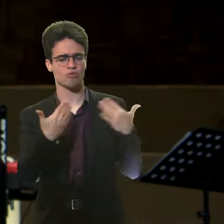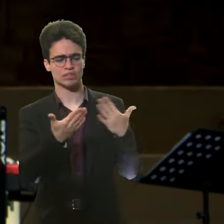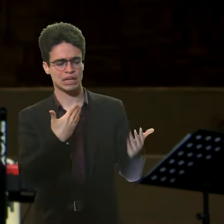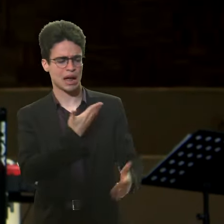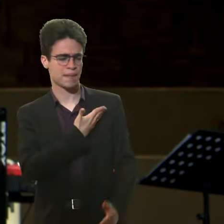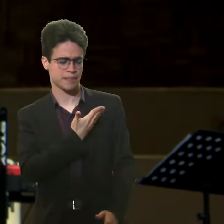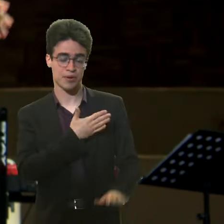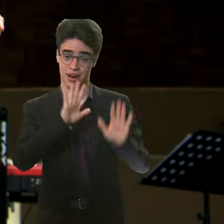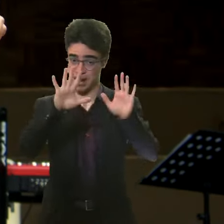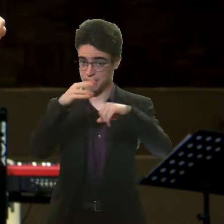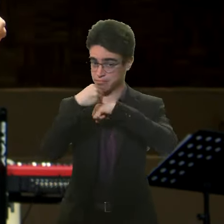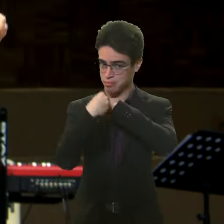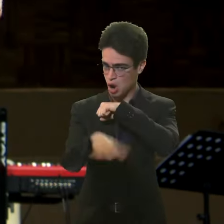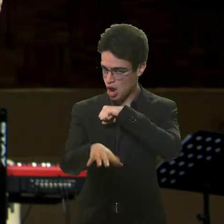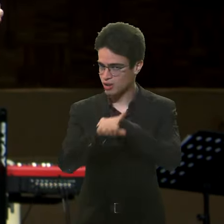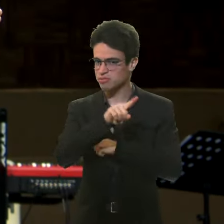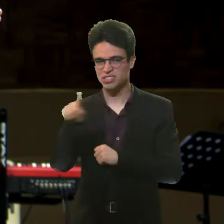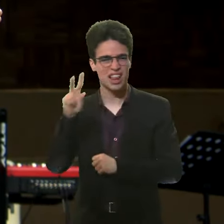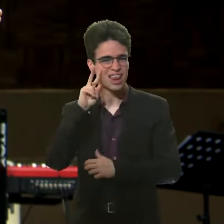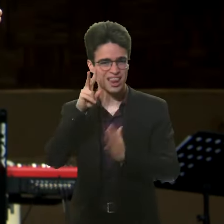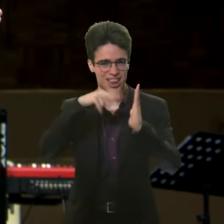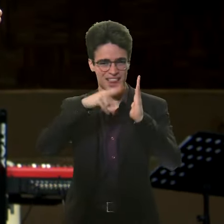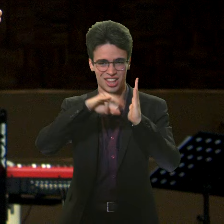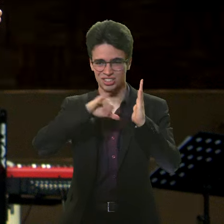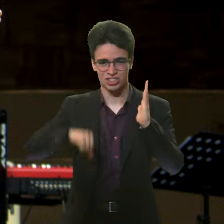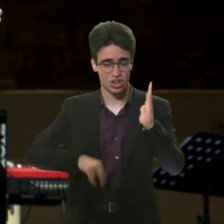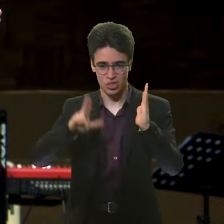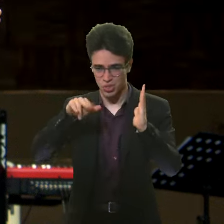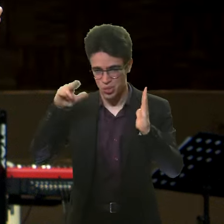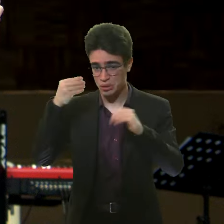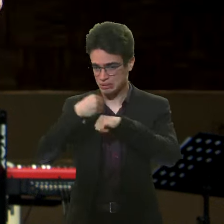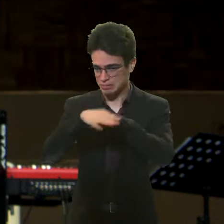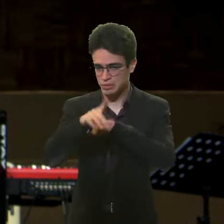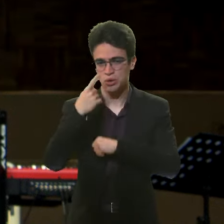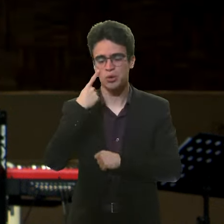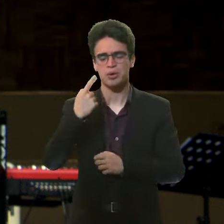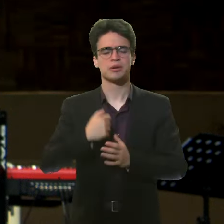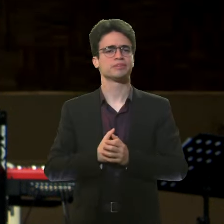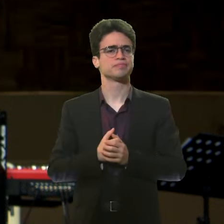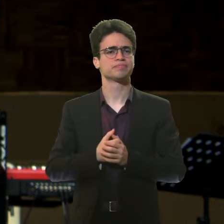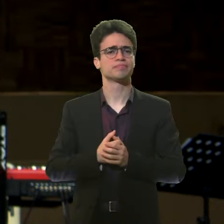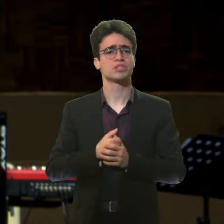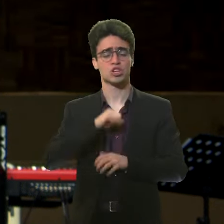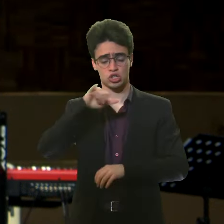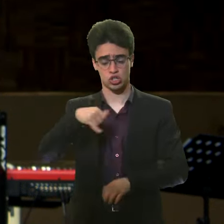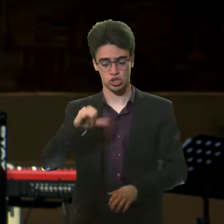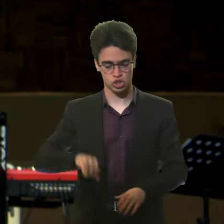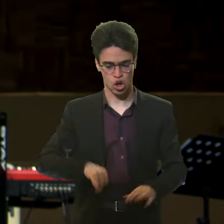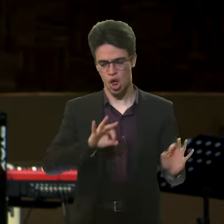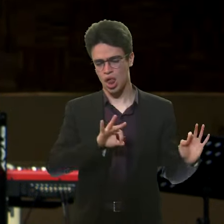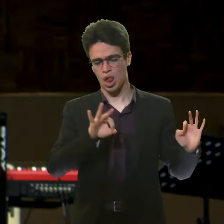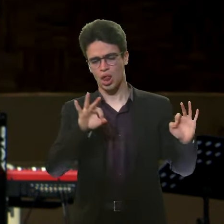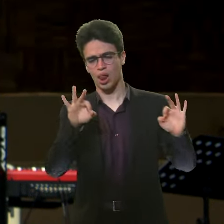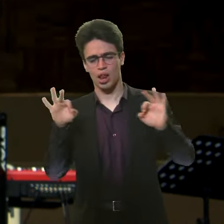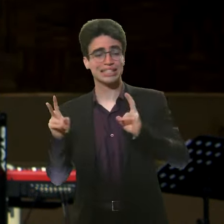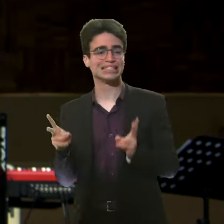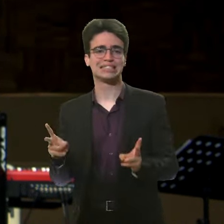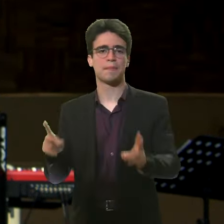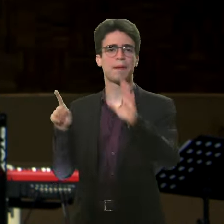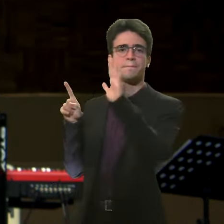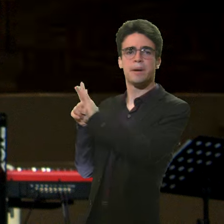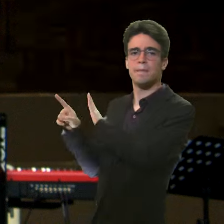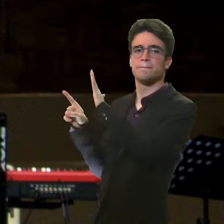vou te dar um spoiler, se você nunca leu o livro de Jó. Jó, durante todo o livro, faz perguntas para Deus, para